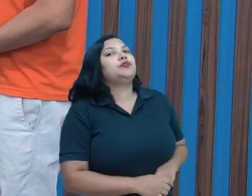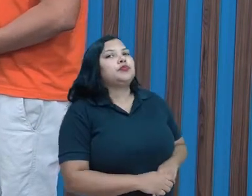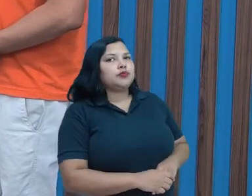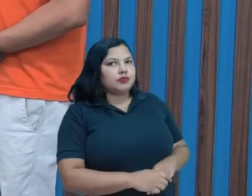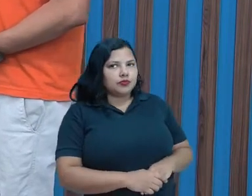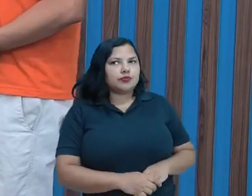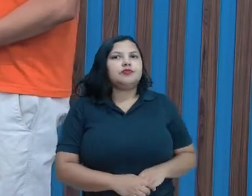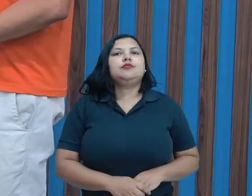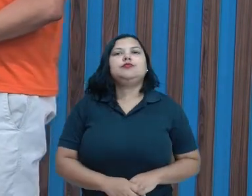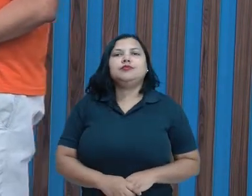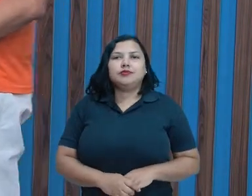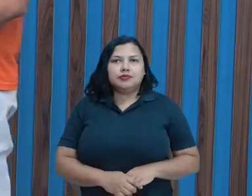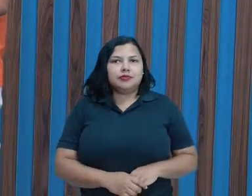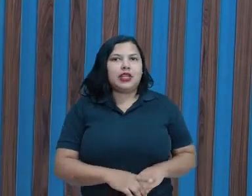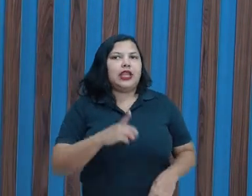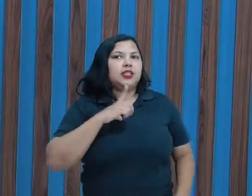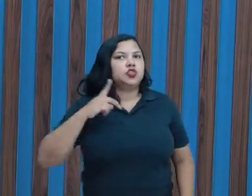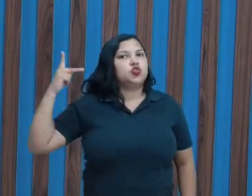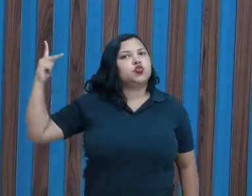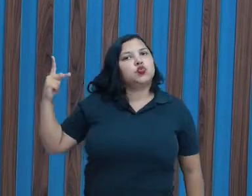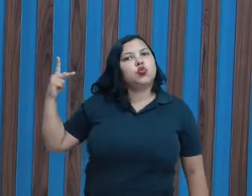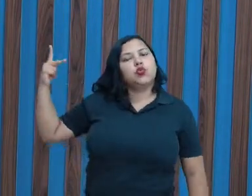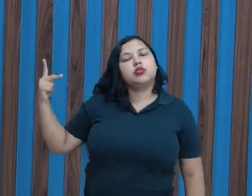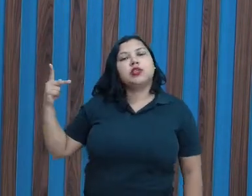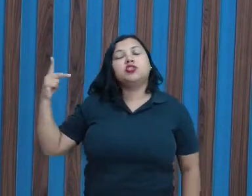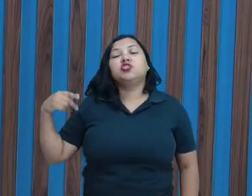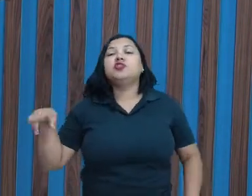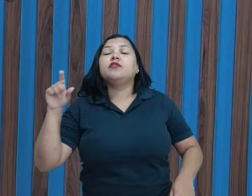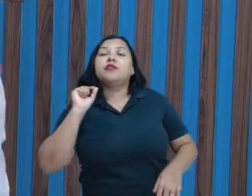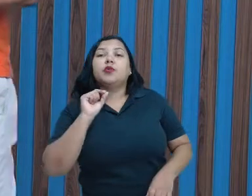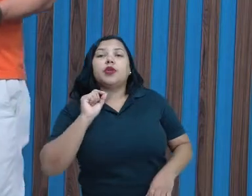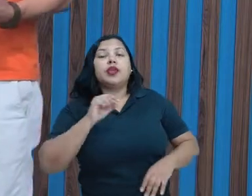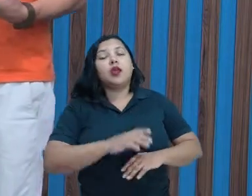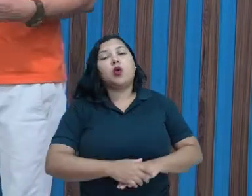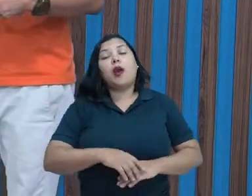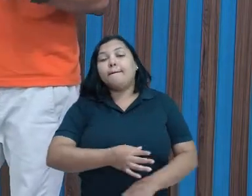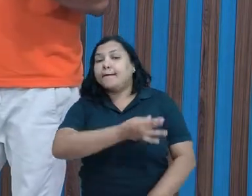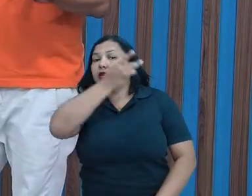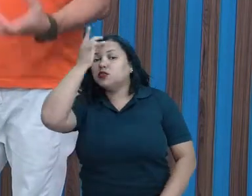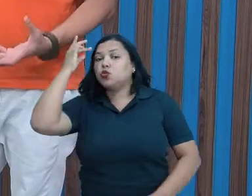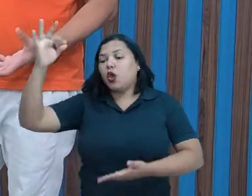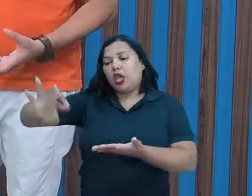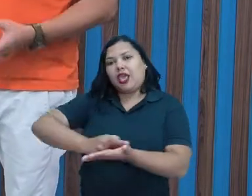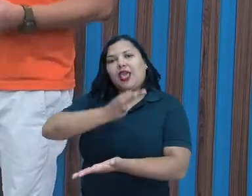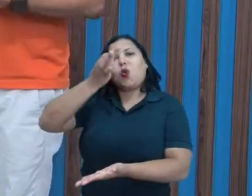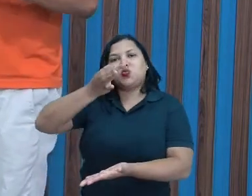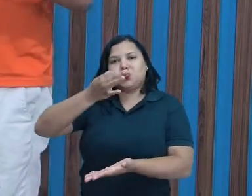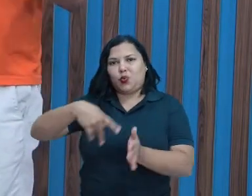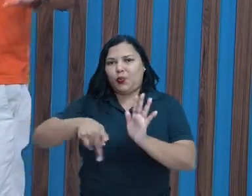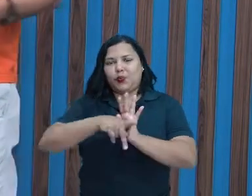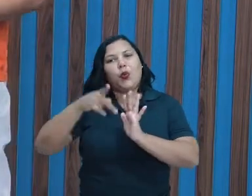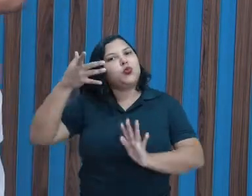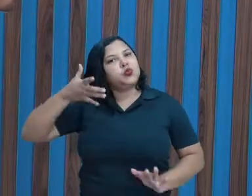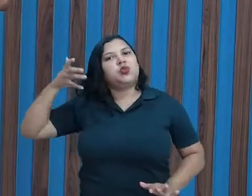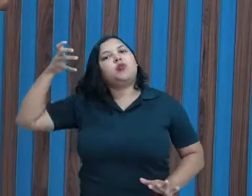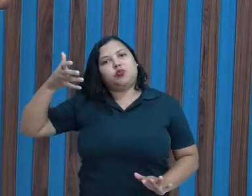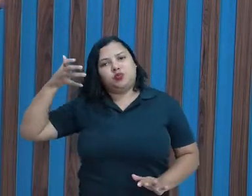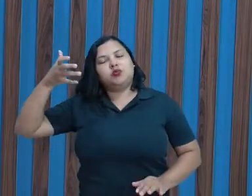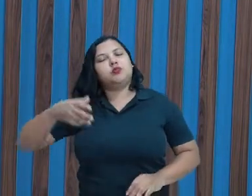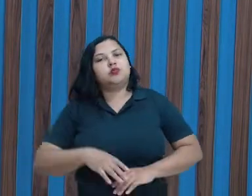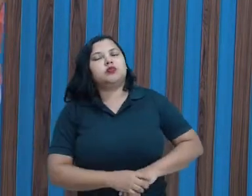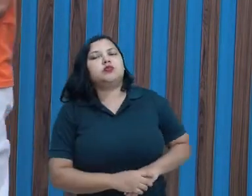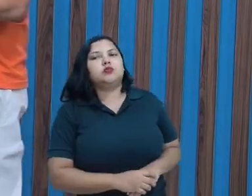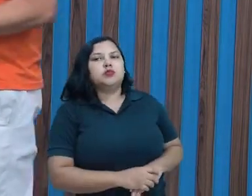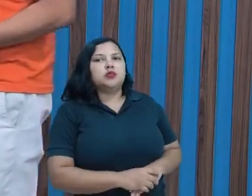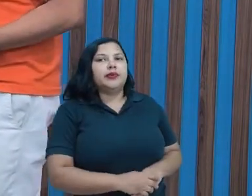o author. No caso, como a gente viu, o lyricist, que é o letrista. Ele também é o songwriter. Ele é o autor da música